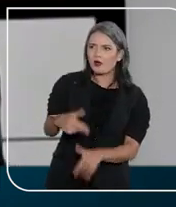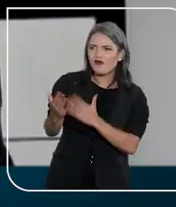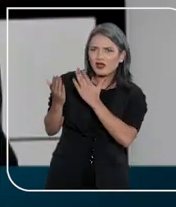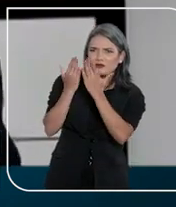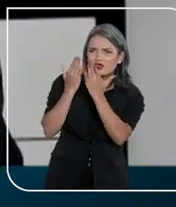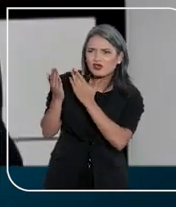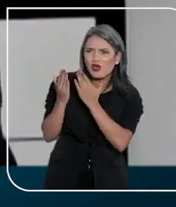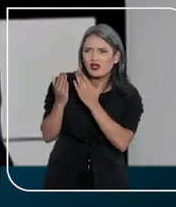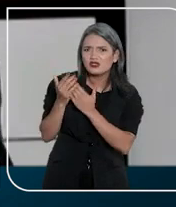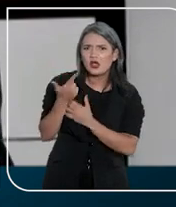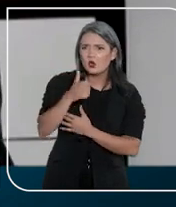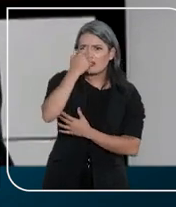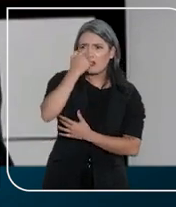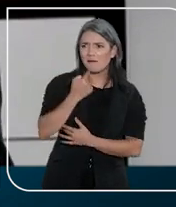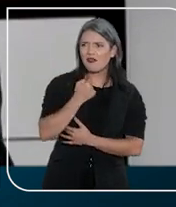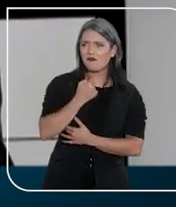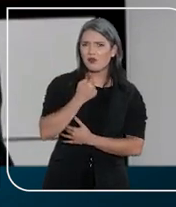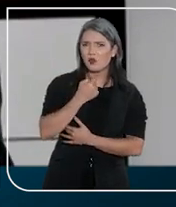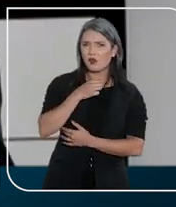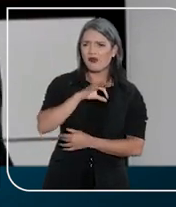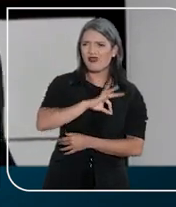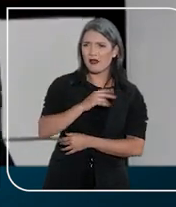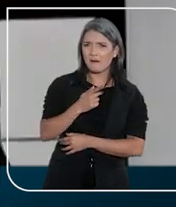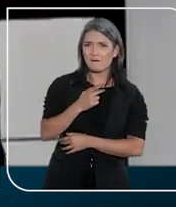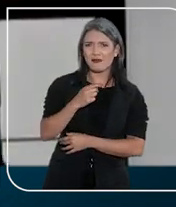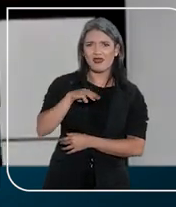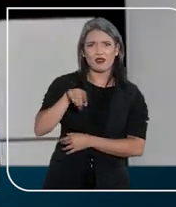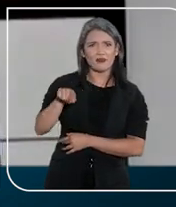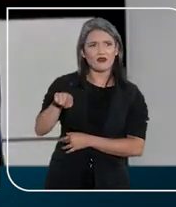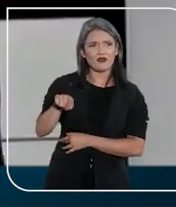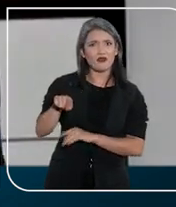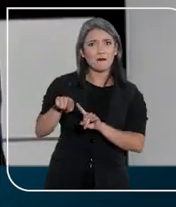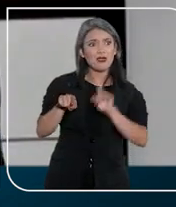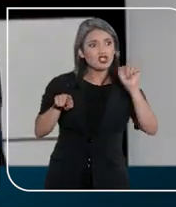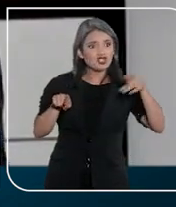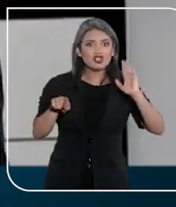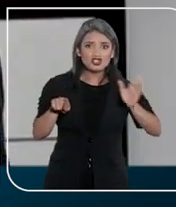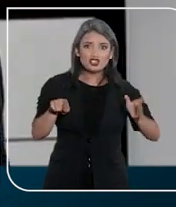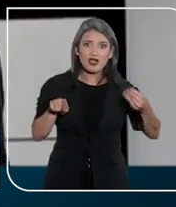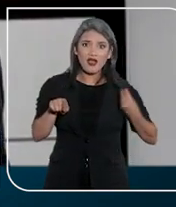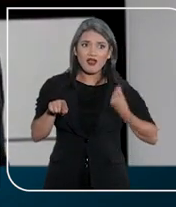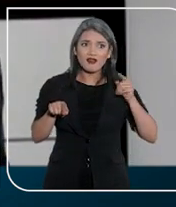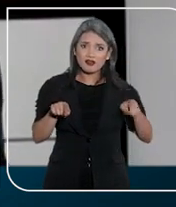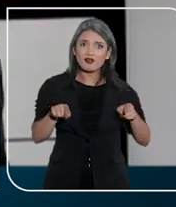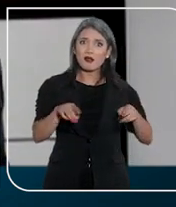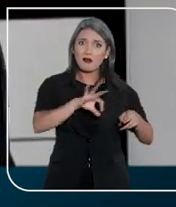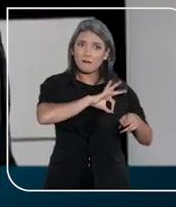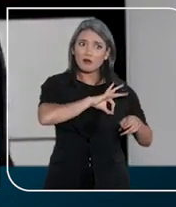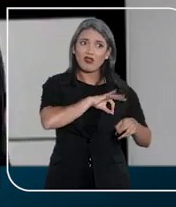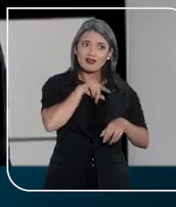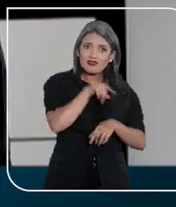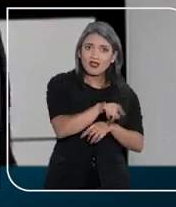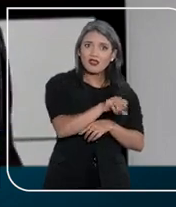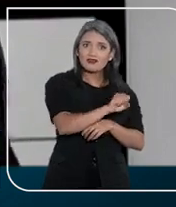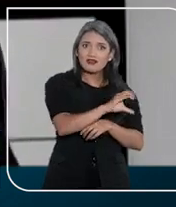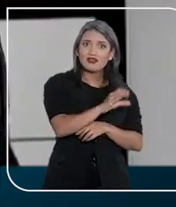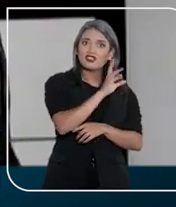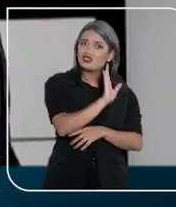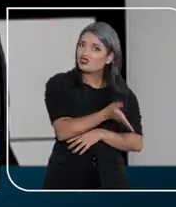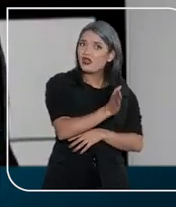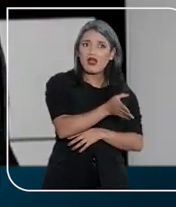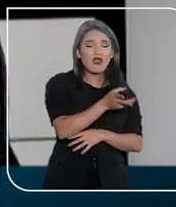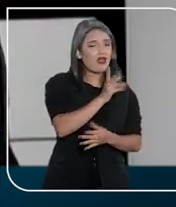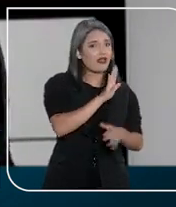não tenho perfil para ser militar. Mas eu já sou policial militar em Santa Catarina. Então como é que se resolve